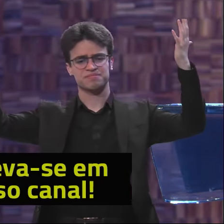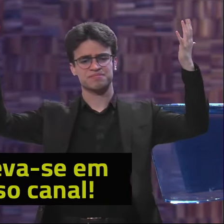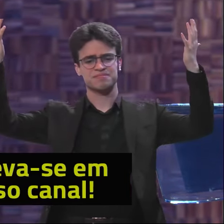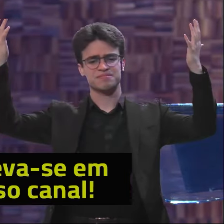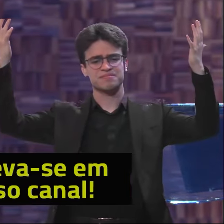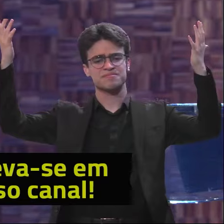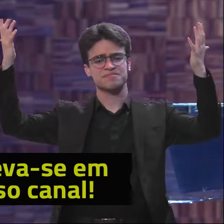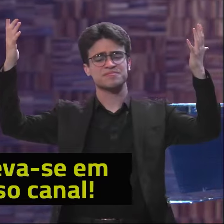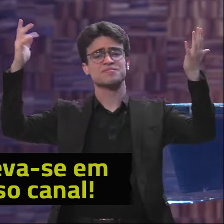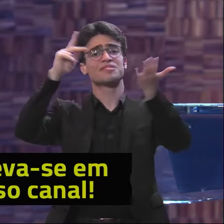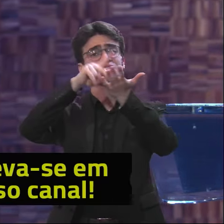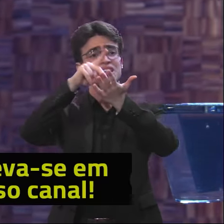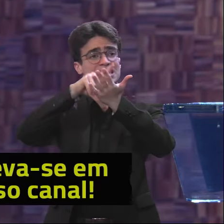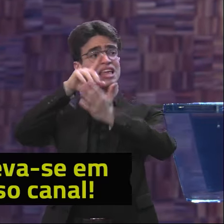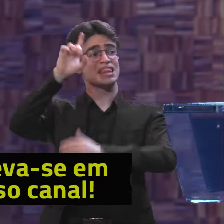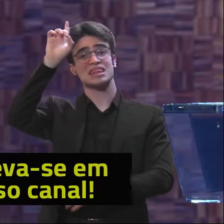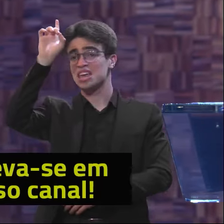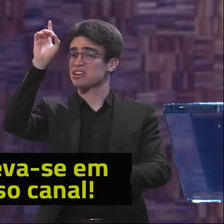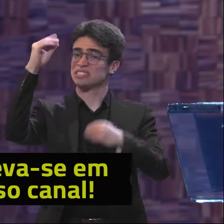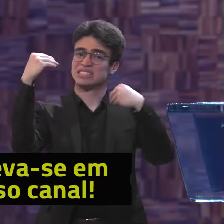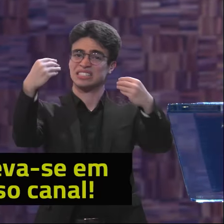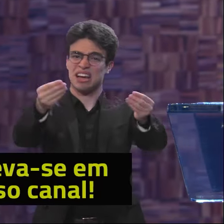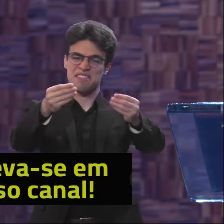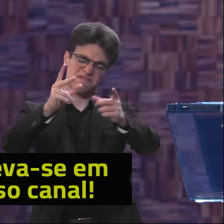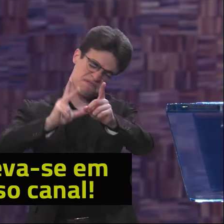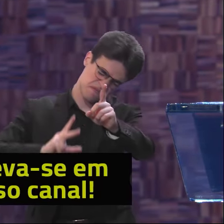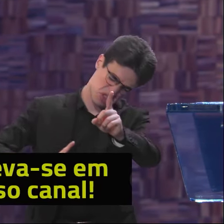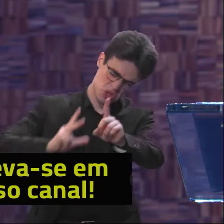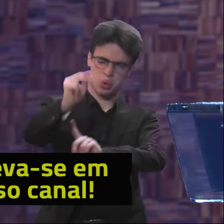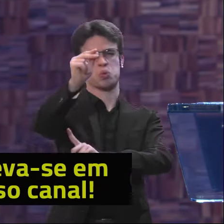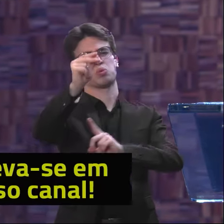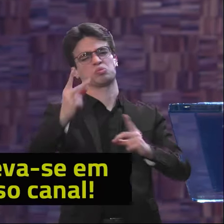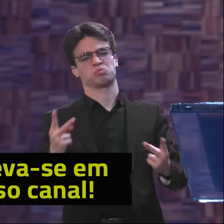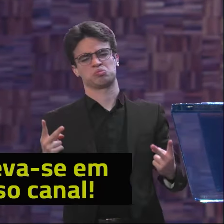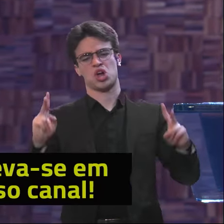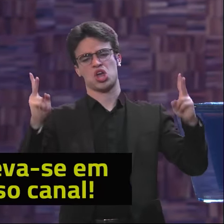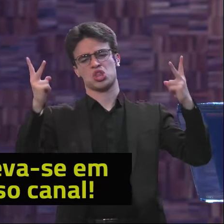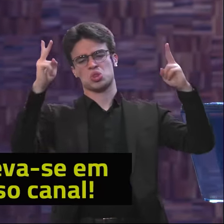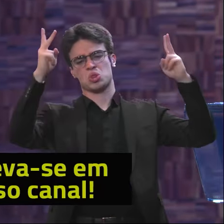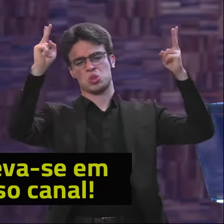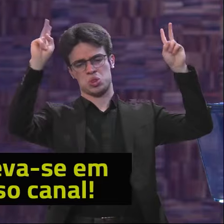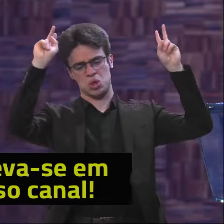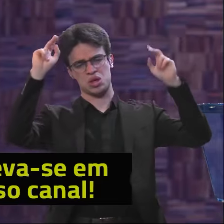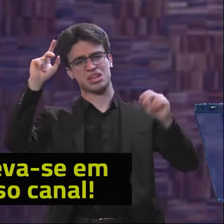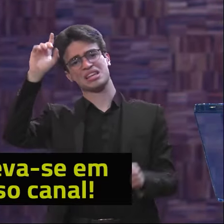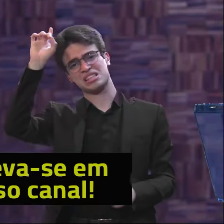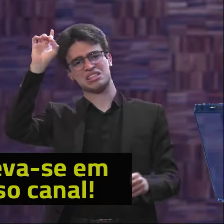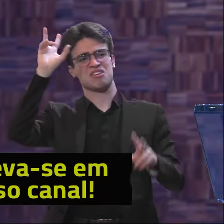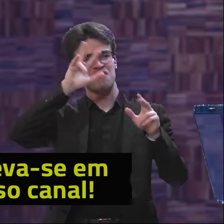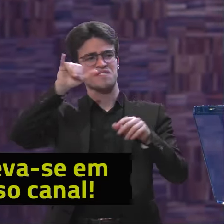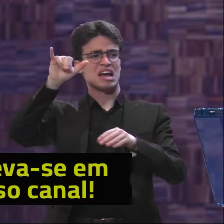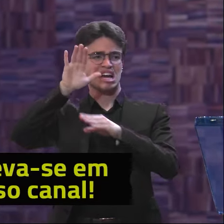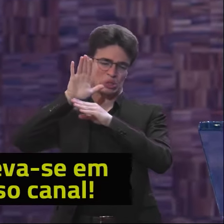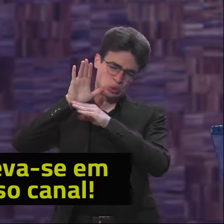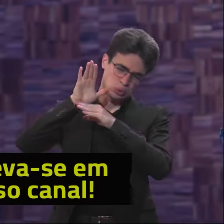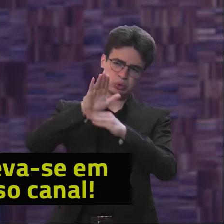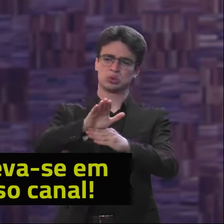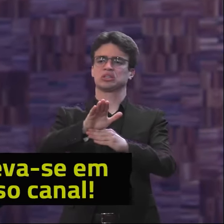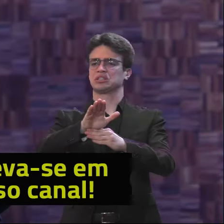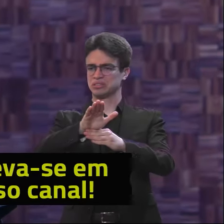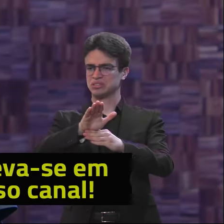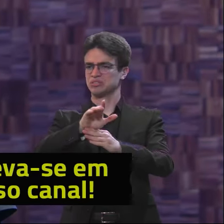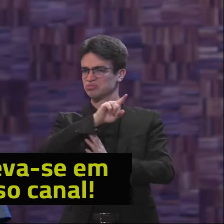Deus vai pôr a vitória nas suas mãos. Ele vai te habilitar para vencer